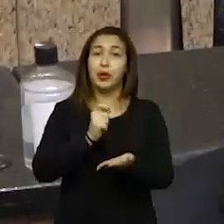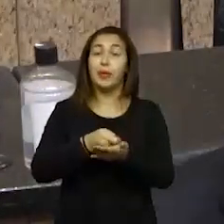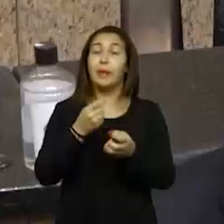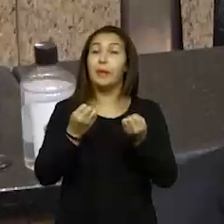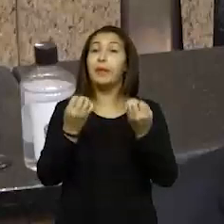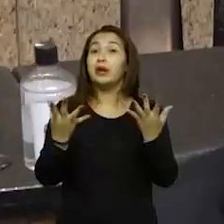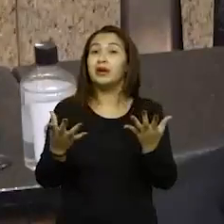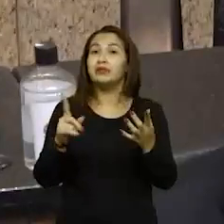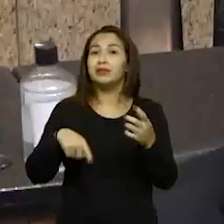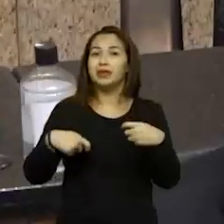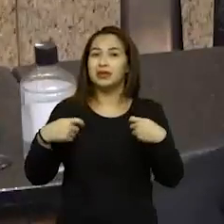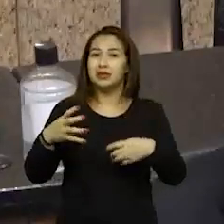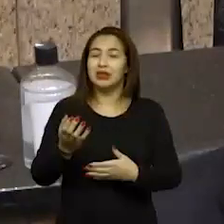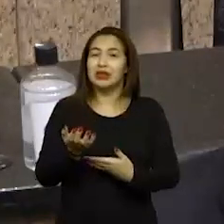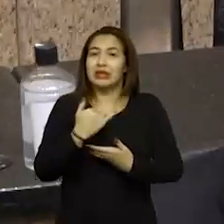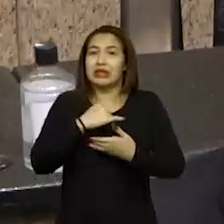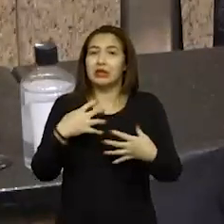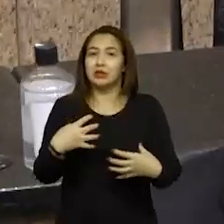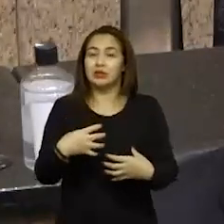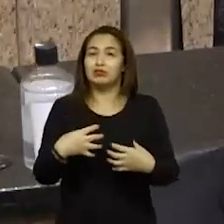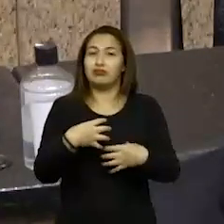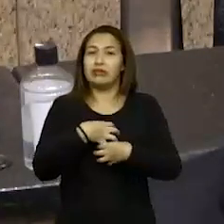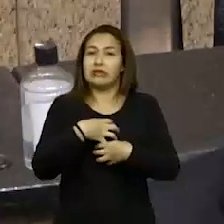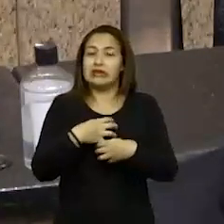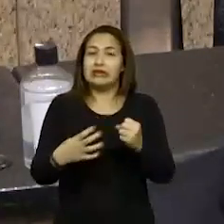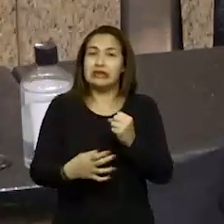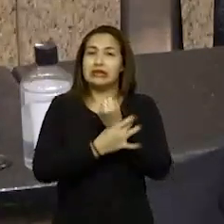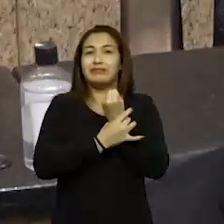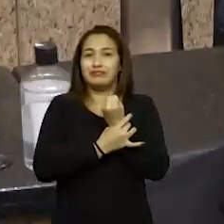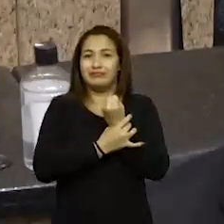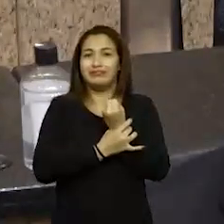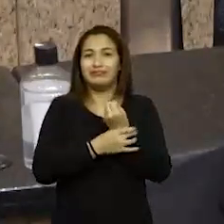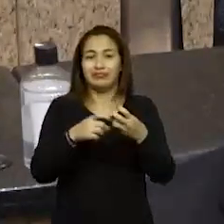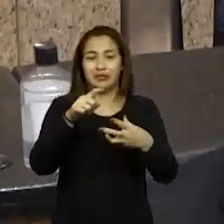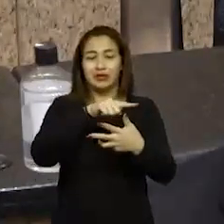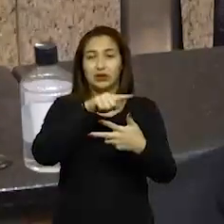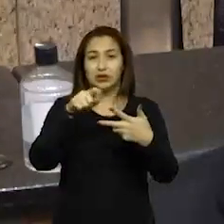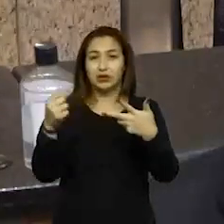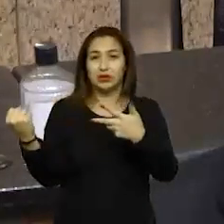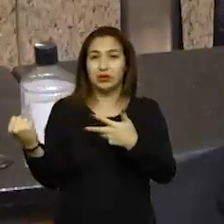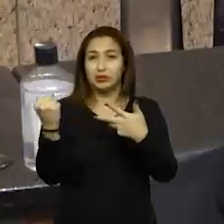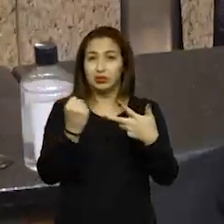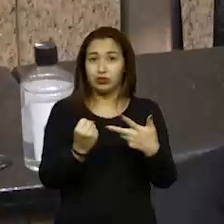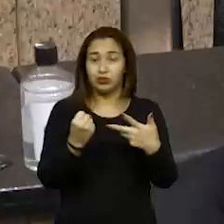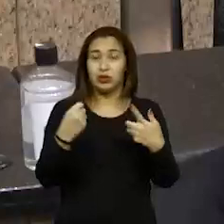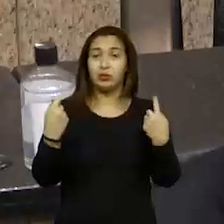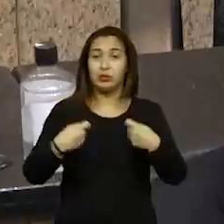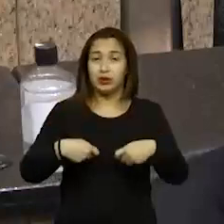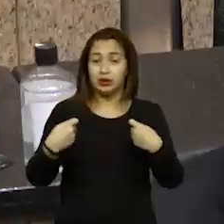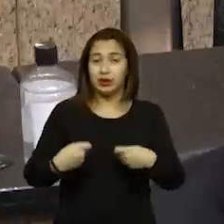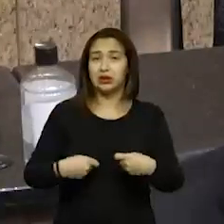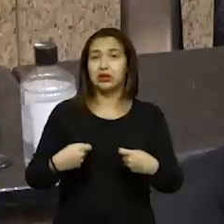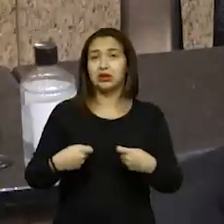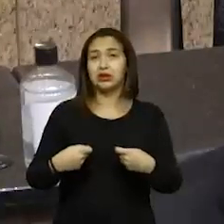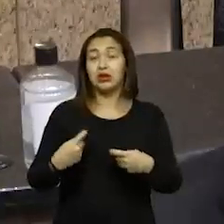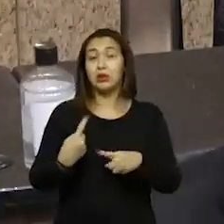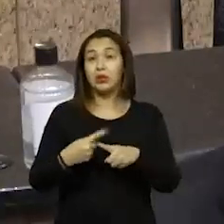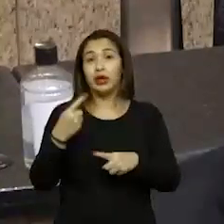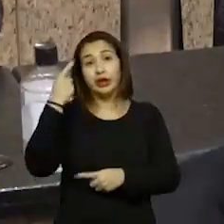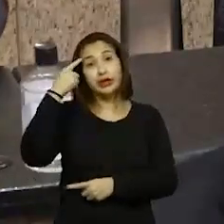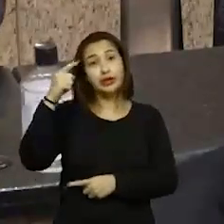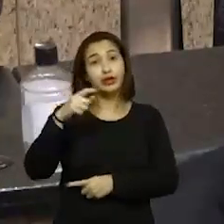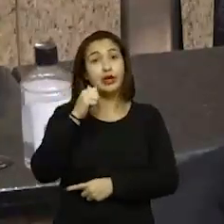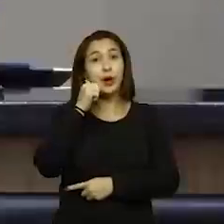vamos depender ainda também desses três poderes se movimentem em torno dessa causa, porque a saidinha do Dia das Mães está